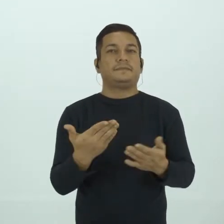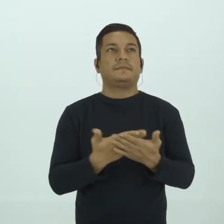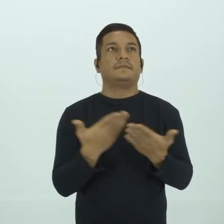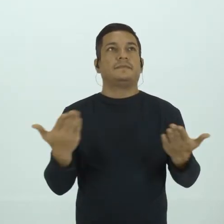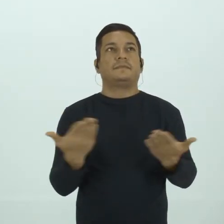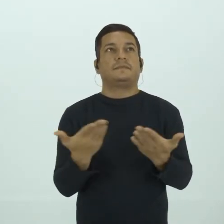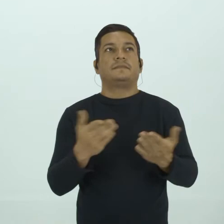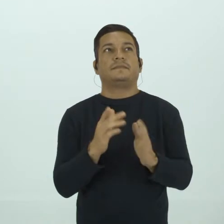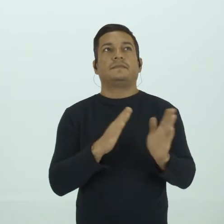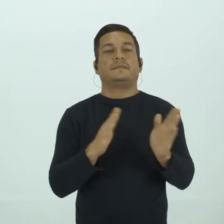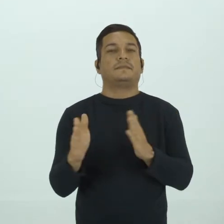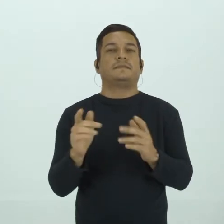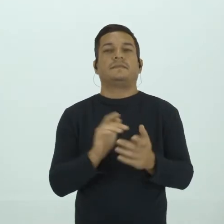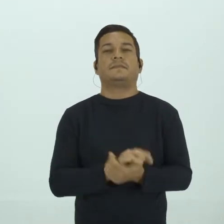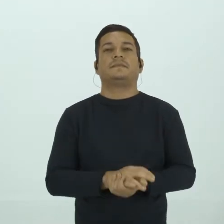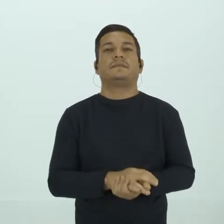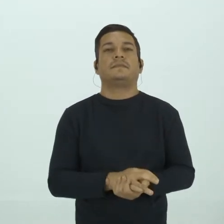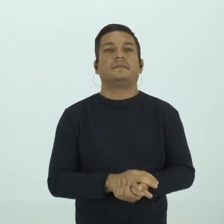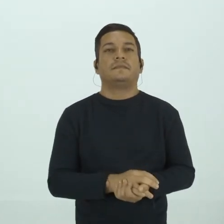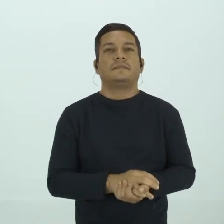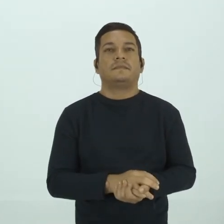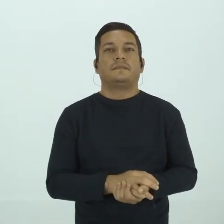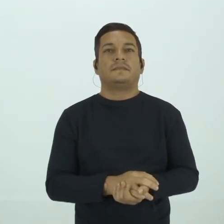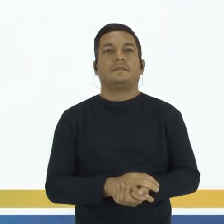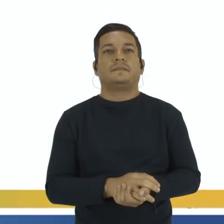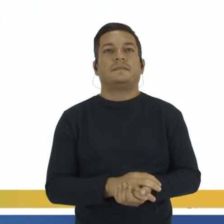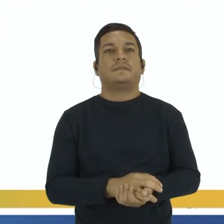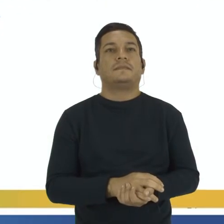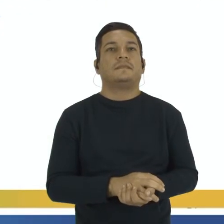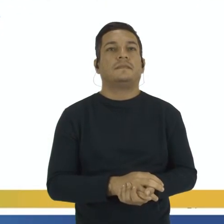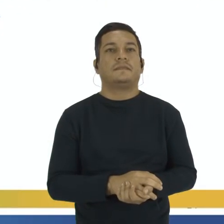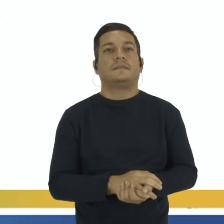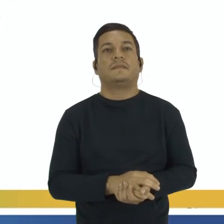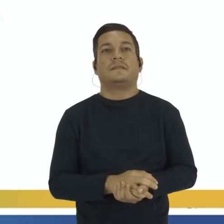hoje? Acompanhem comigo exercitando.